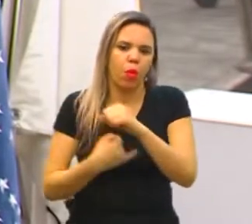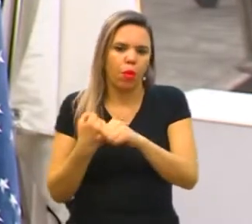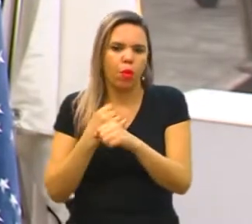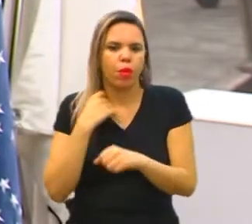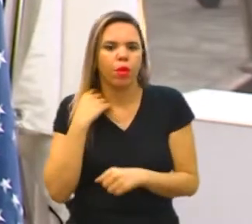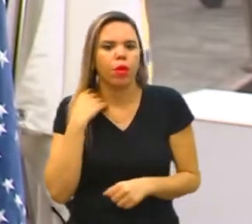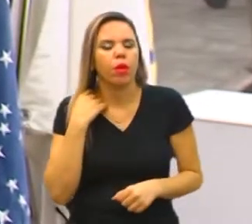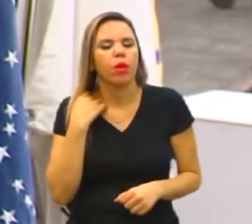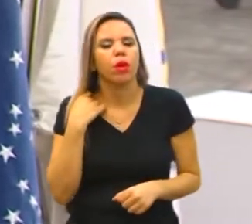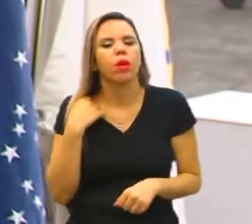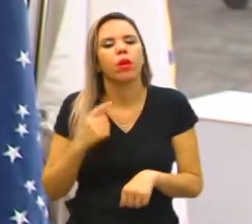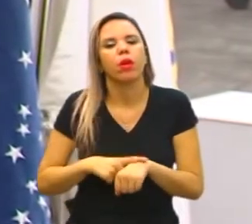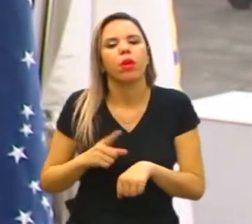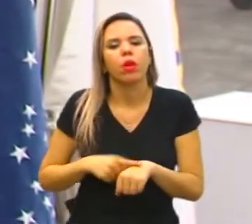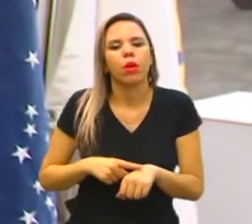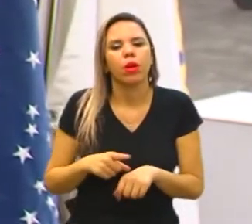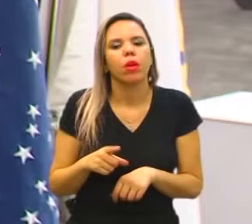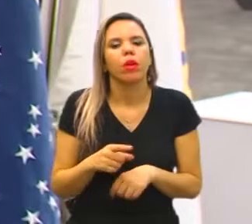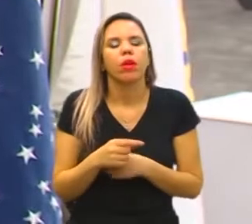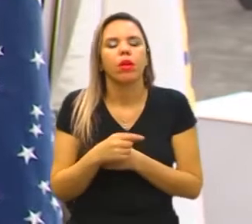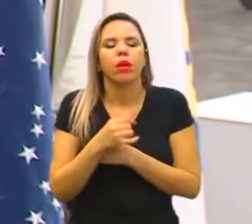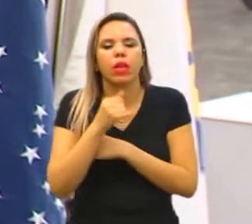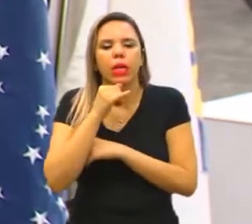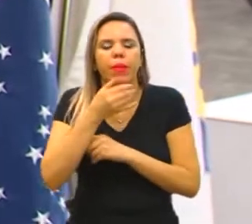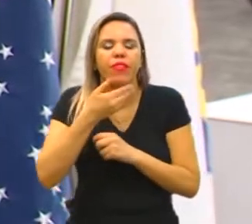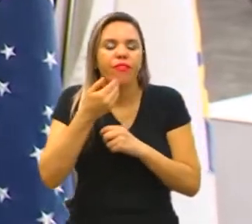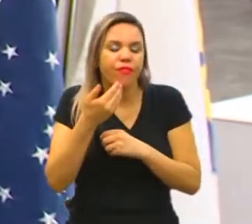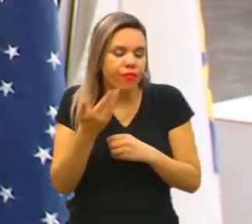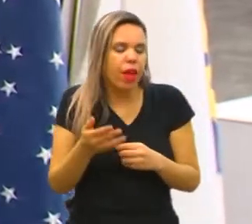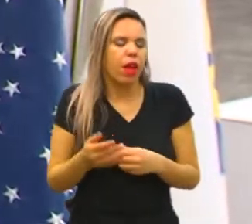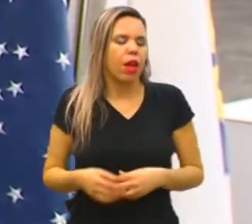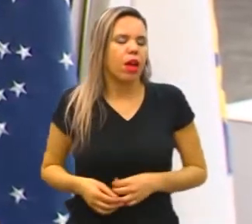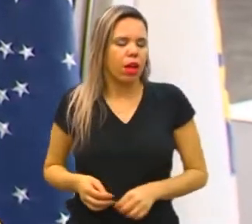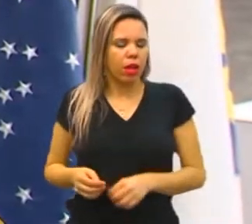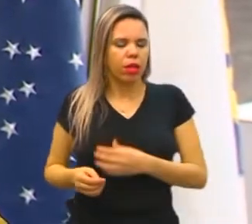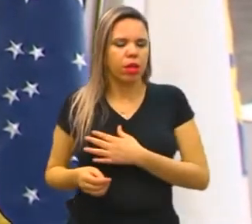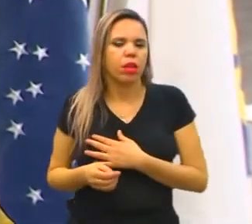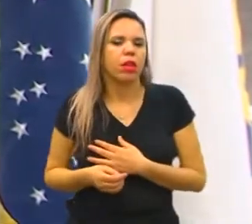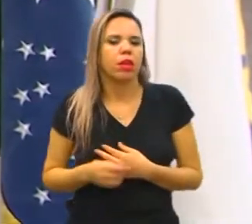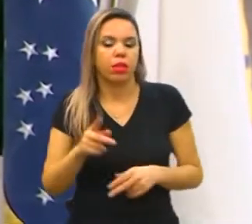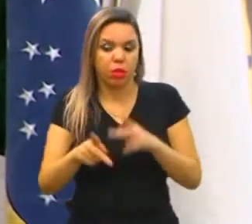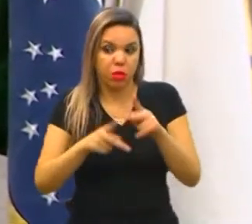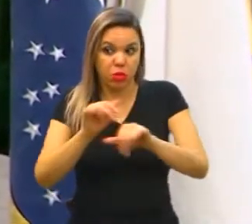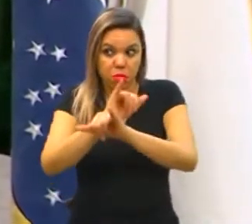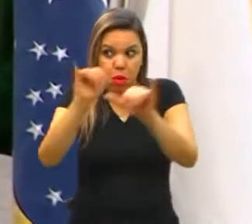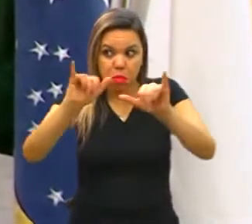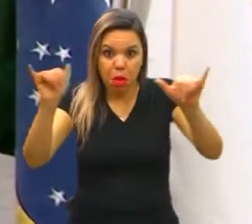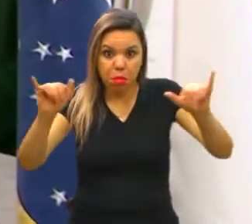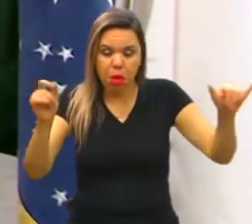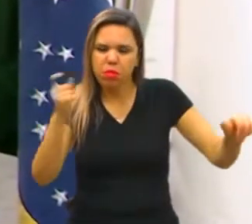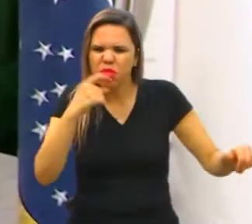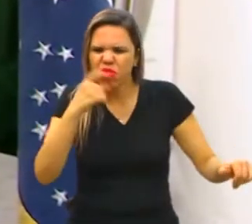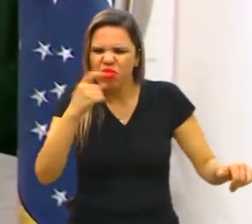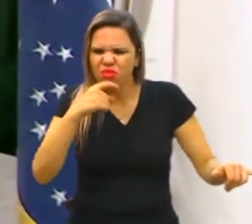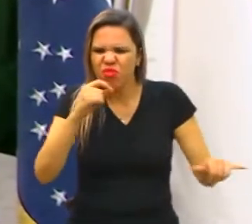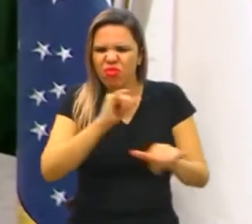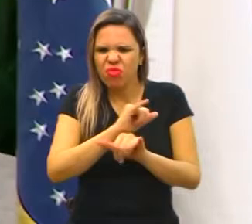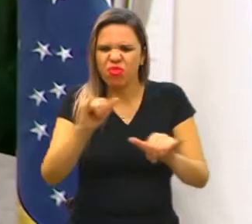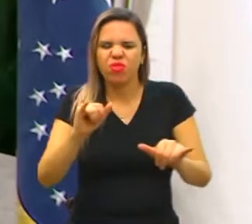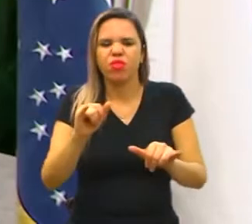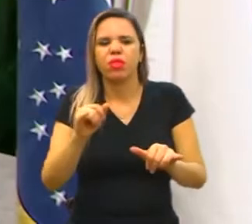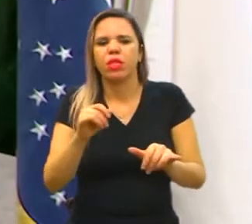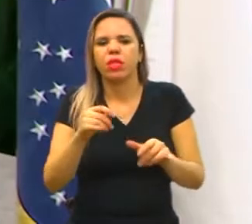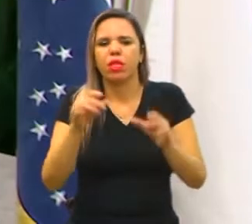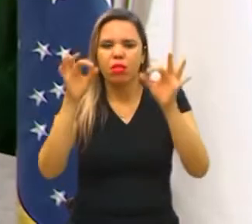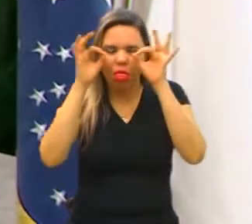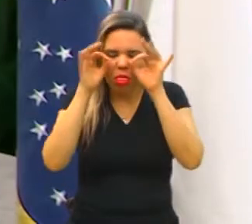internet. Então, a partir desse momento, seria mais fácil que as contas que propagam fake news, os